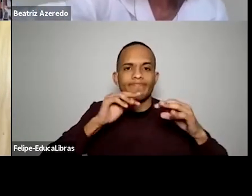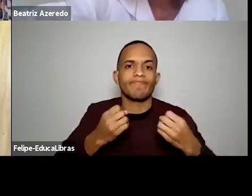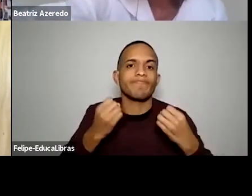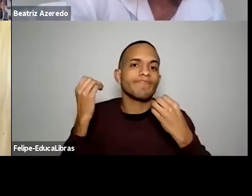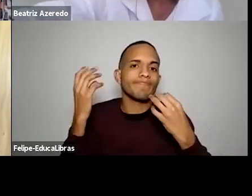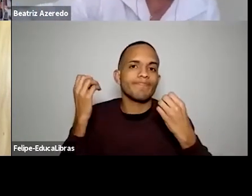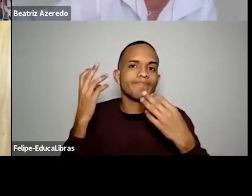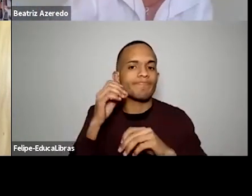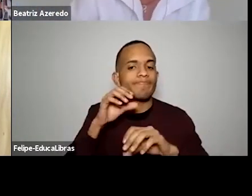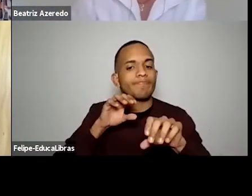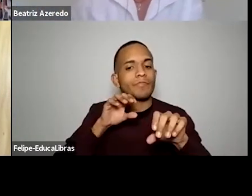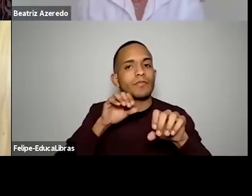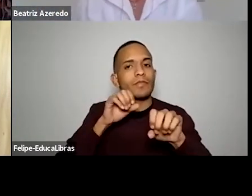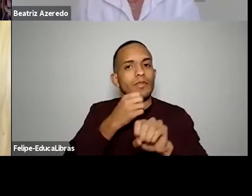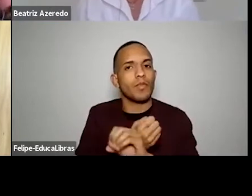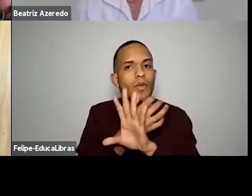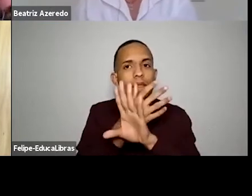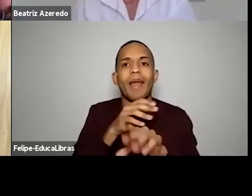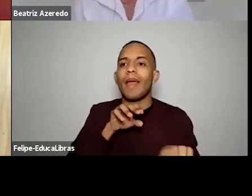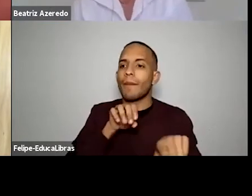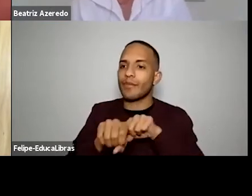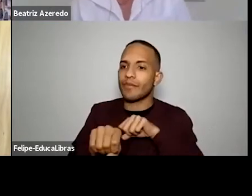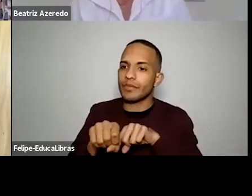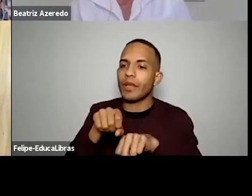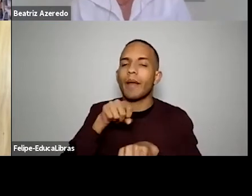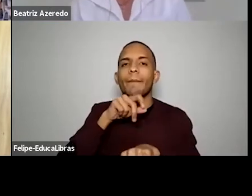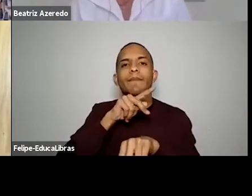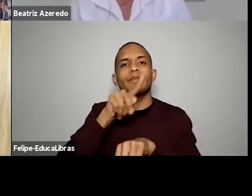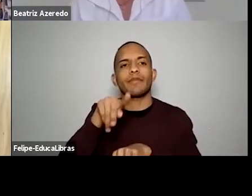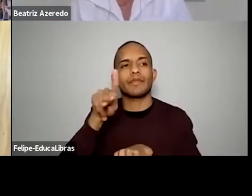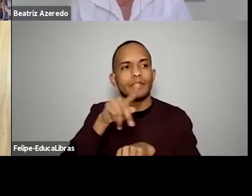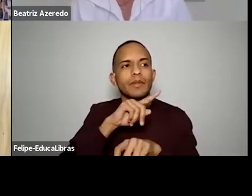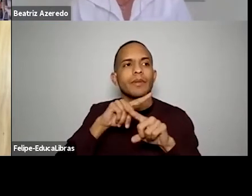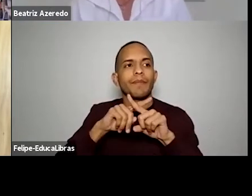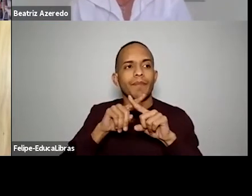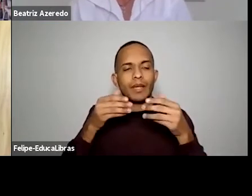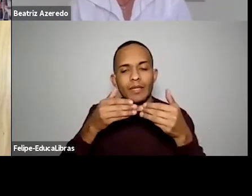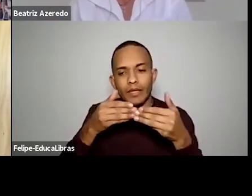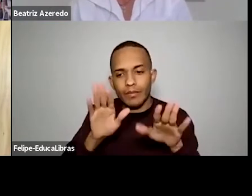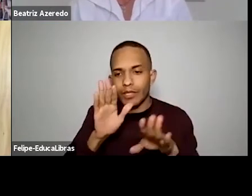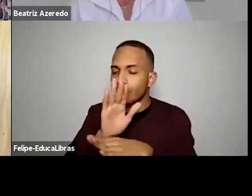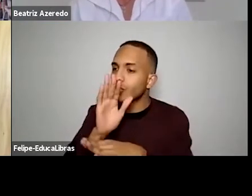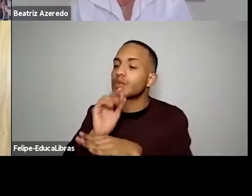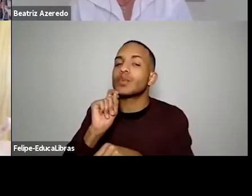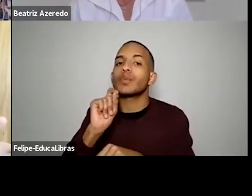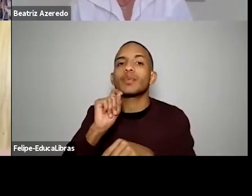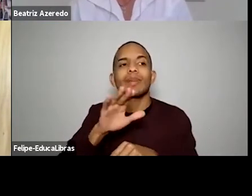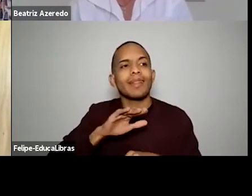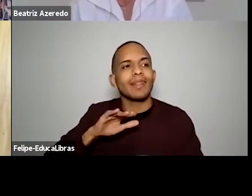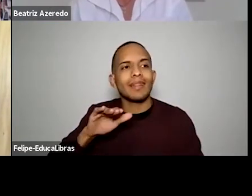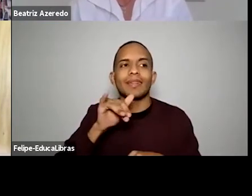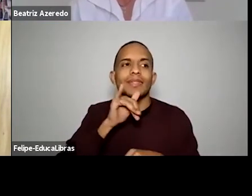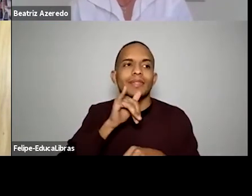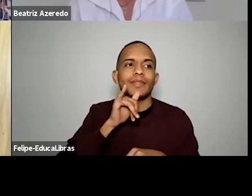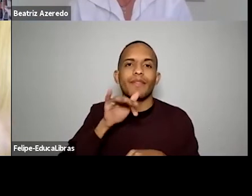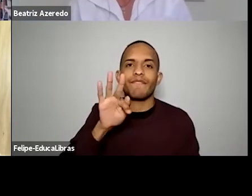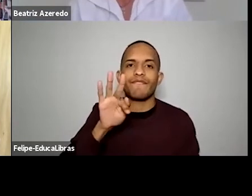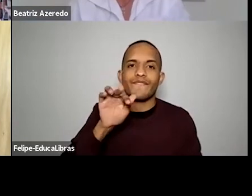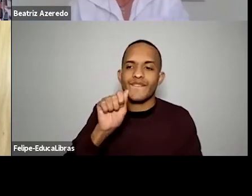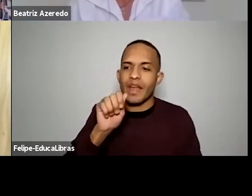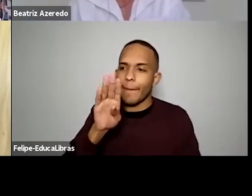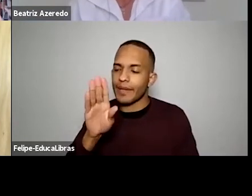capacitar professores, mas a gente deixou um espaço aberto lá, que era o nosso FabLab, que era o espaço